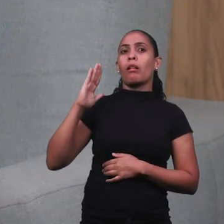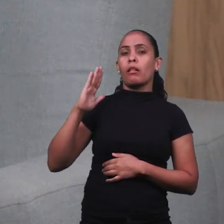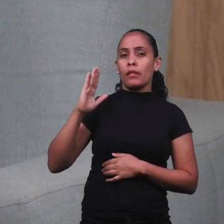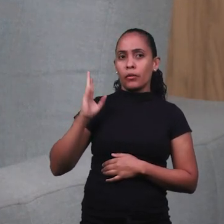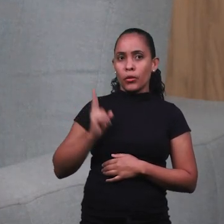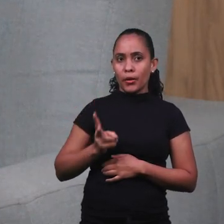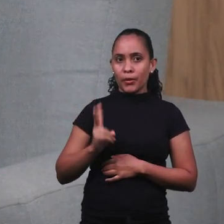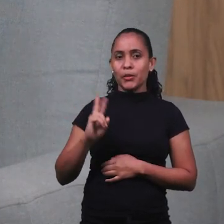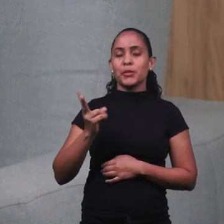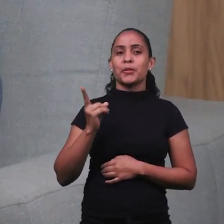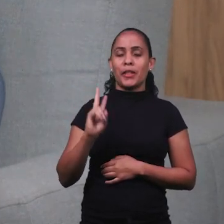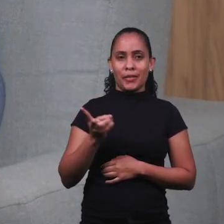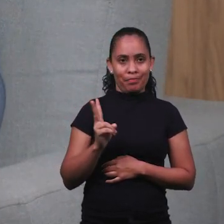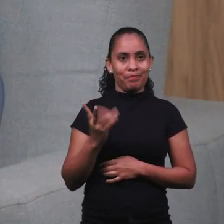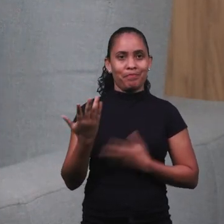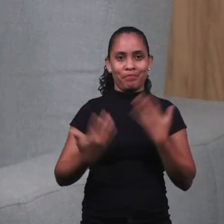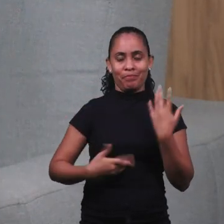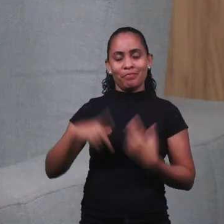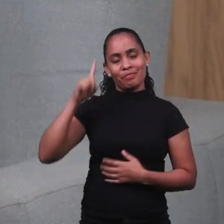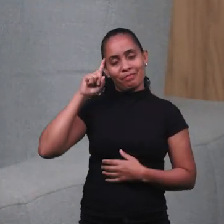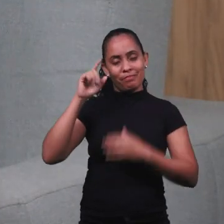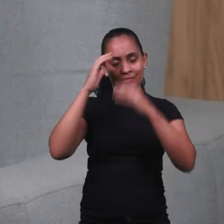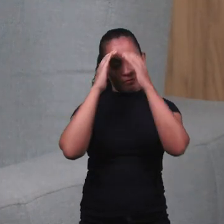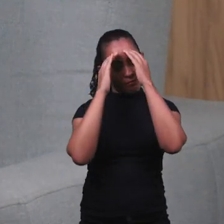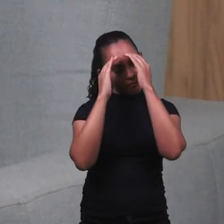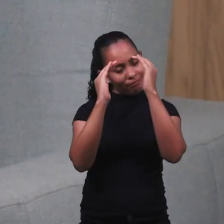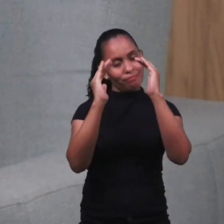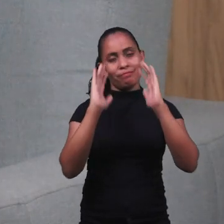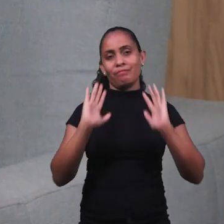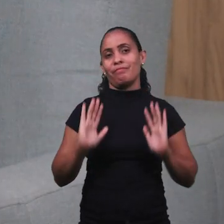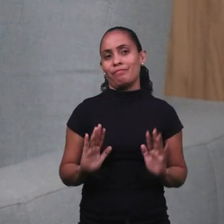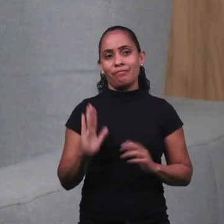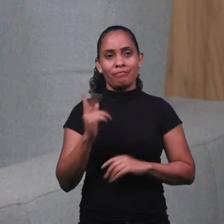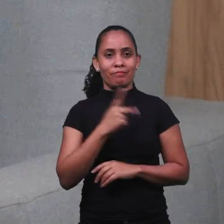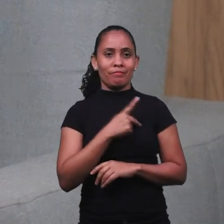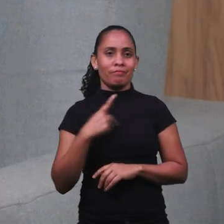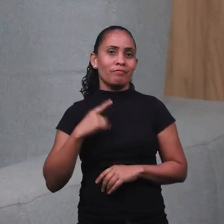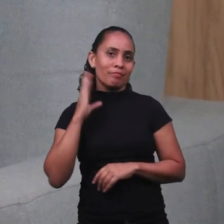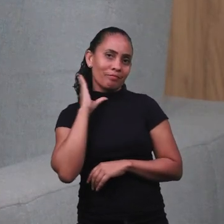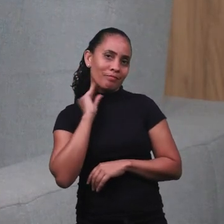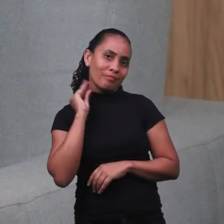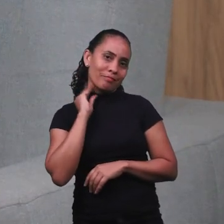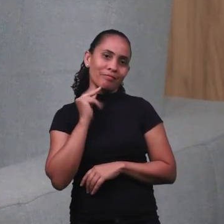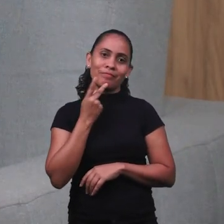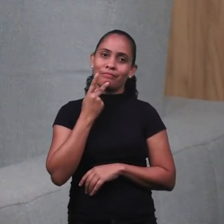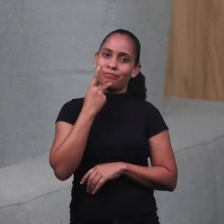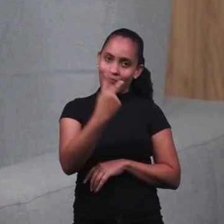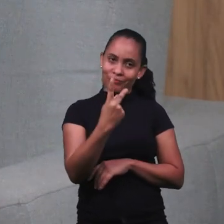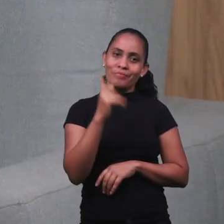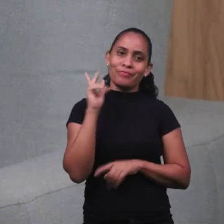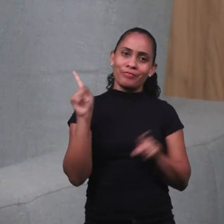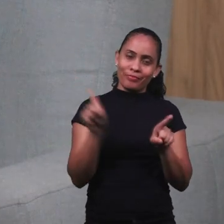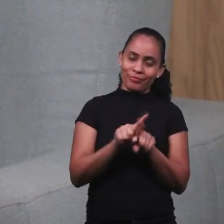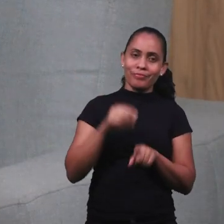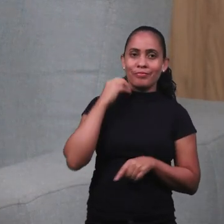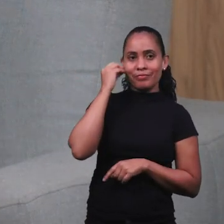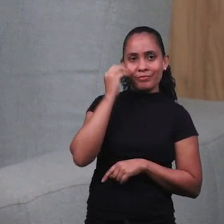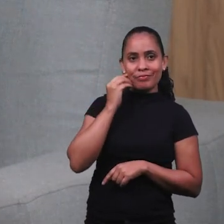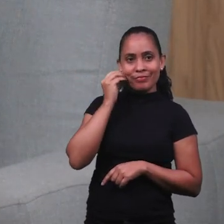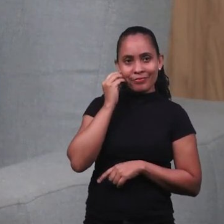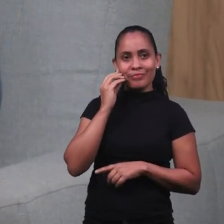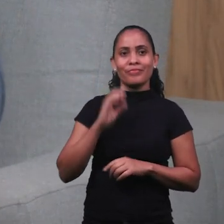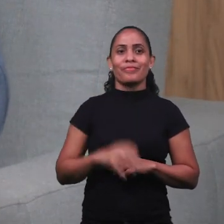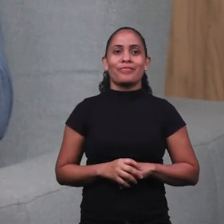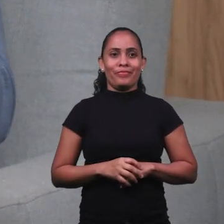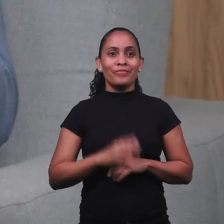continuar servindo a Deus em obediência. É isso que o pastor Biso disse aqui, dessa experiência,